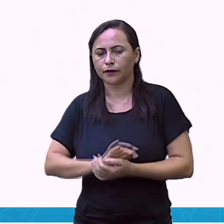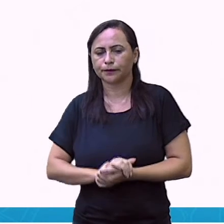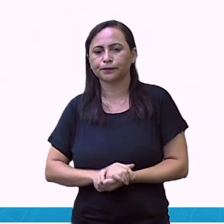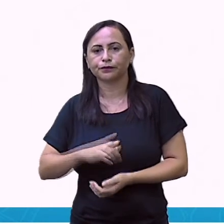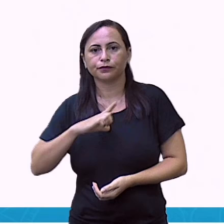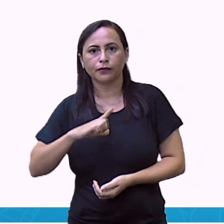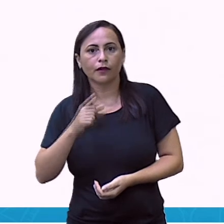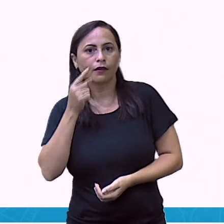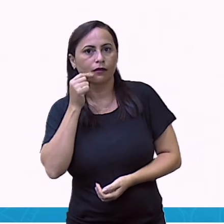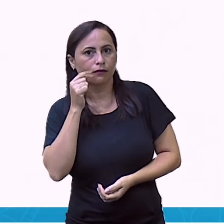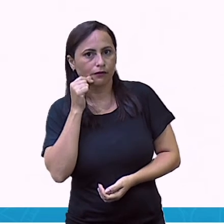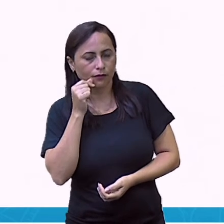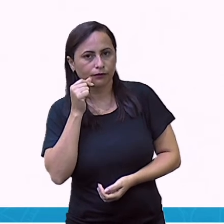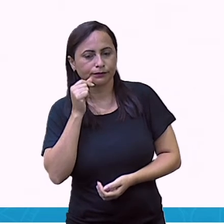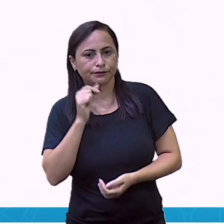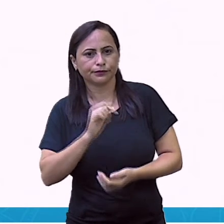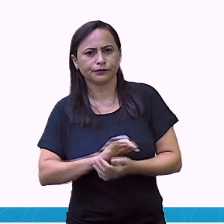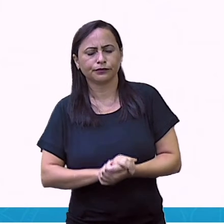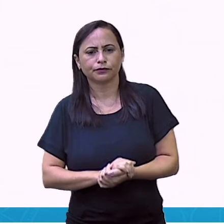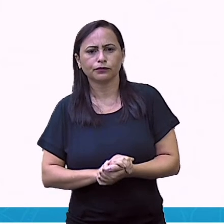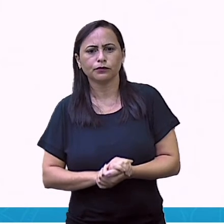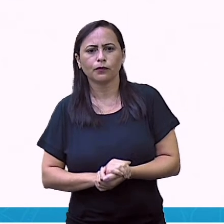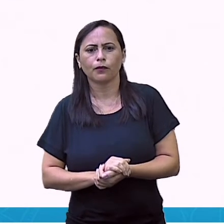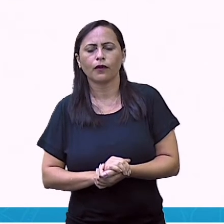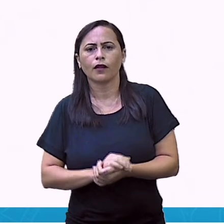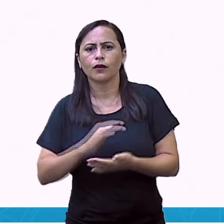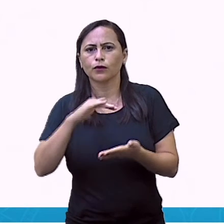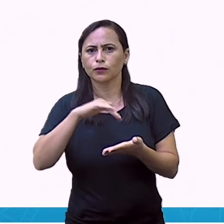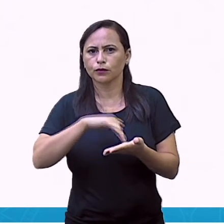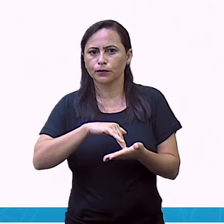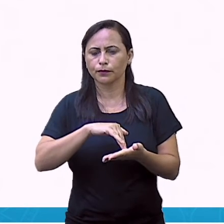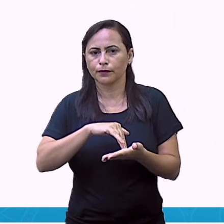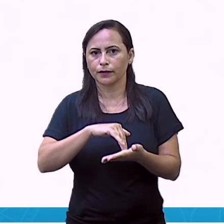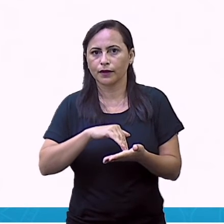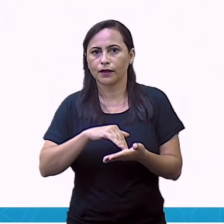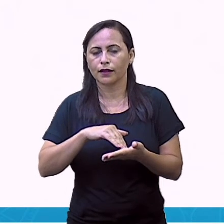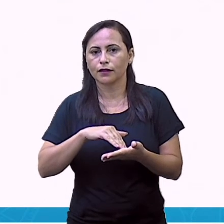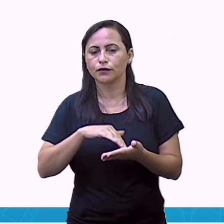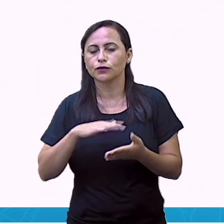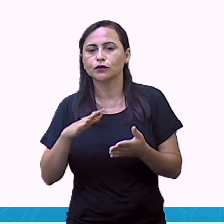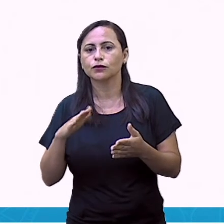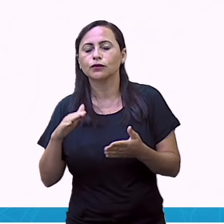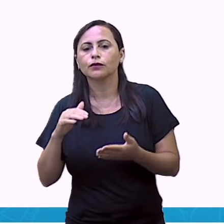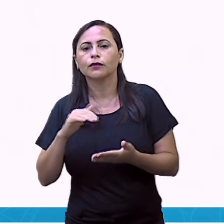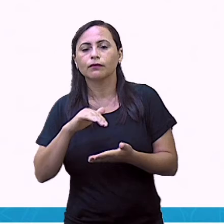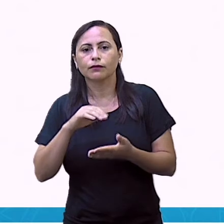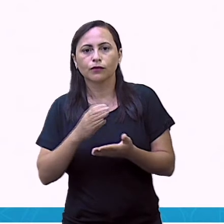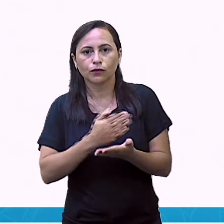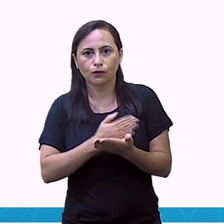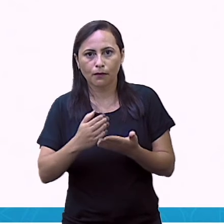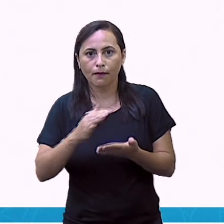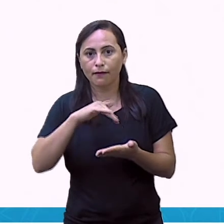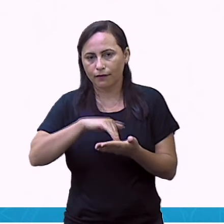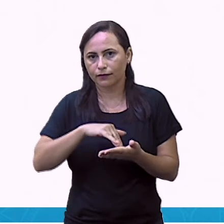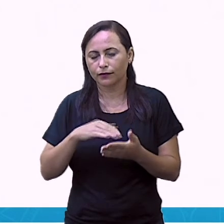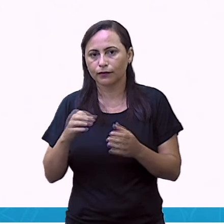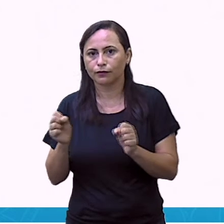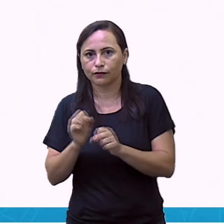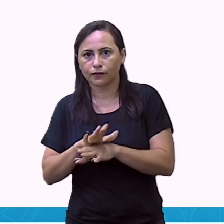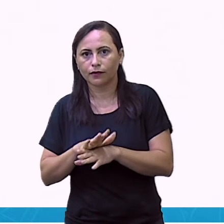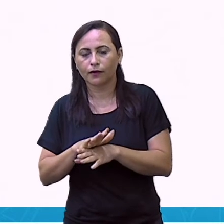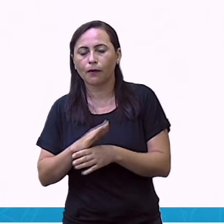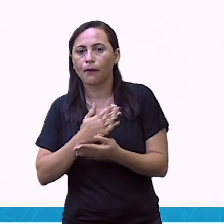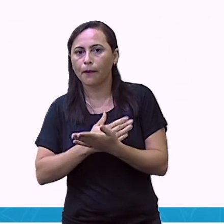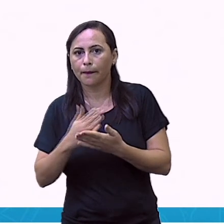tenho aqui o lápis. Qual ponto do lápis? Olha, o início dele e o fim, ponto a ponto. Eu comecei no